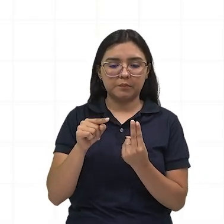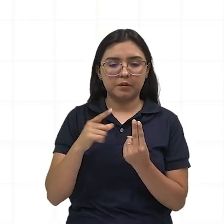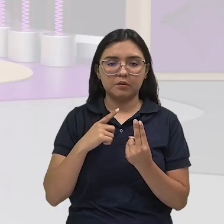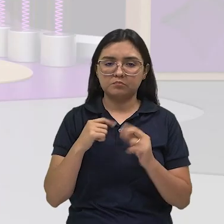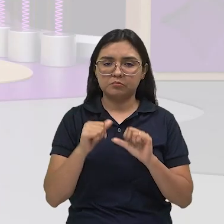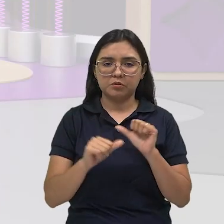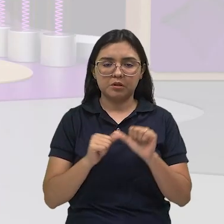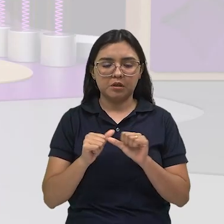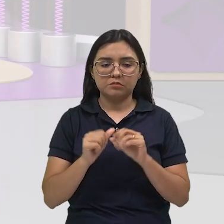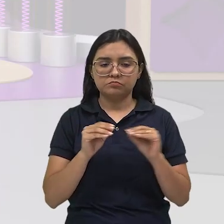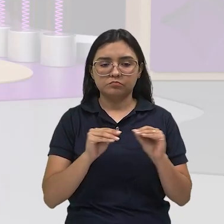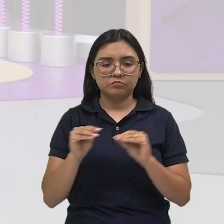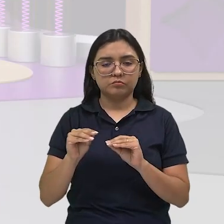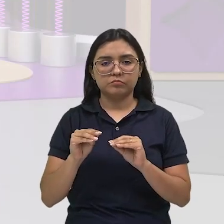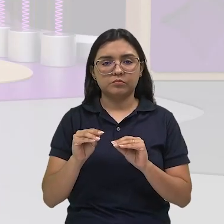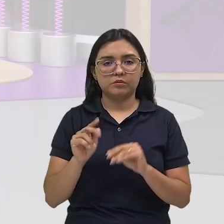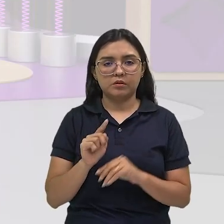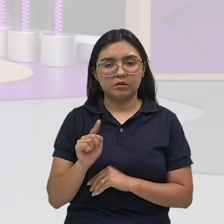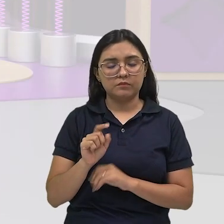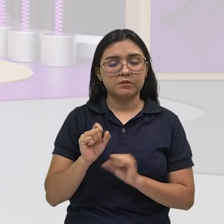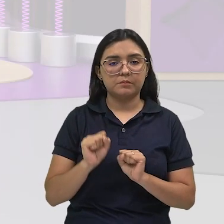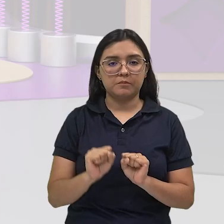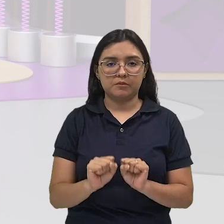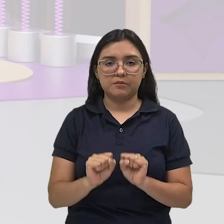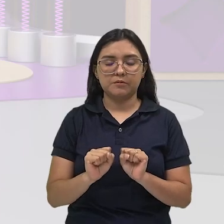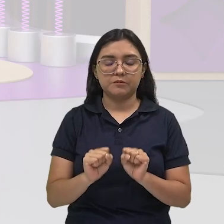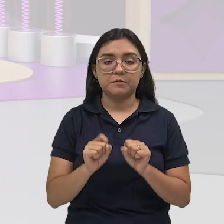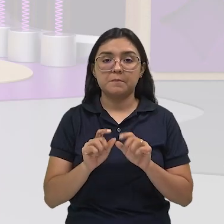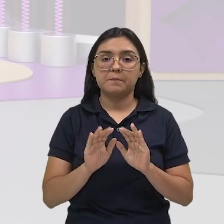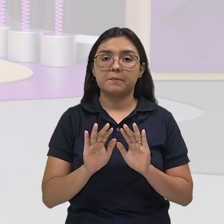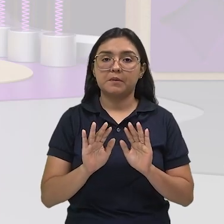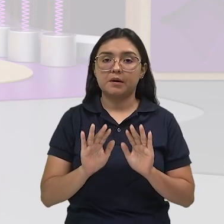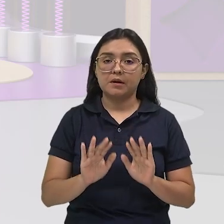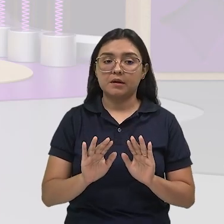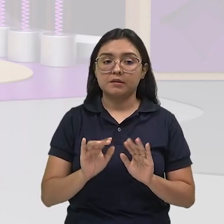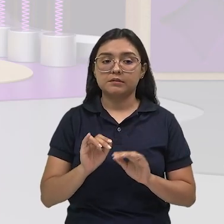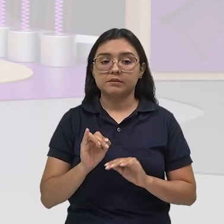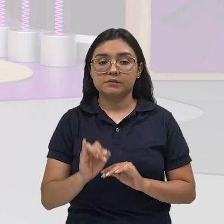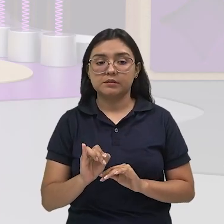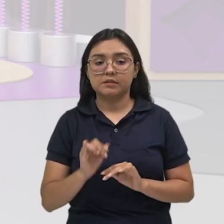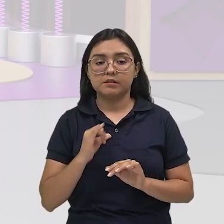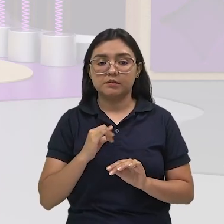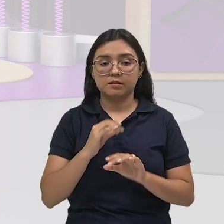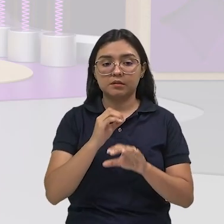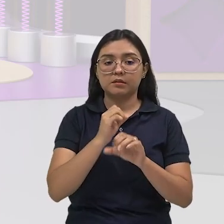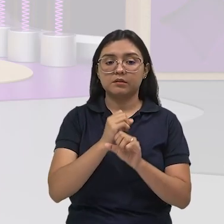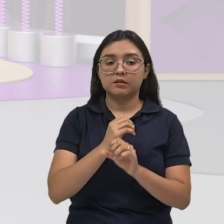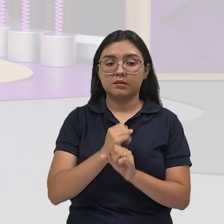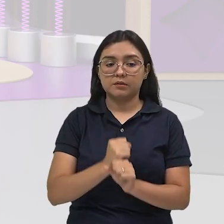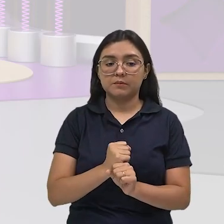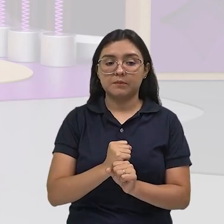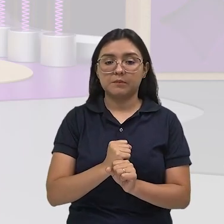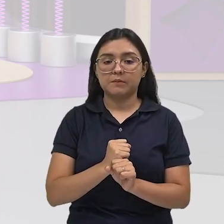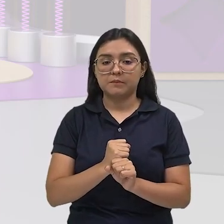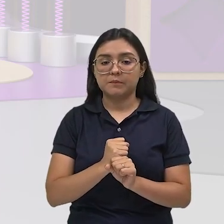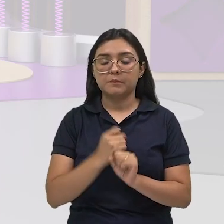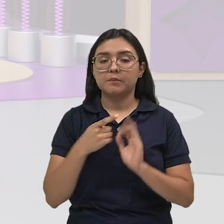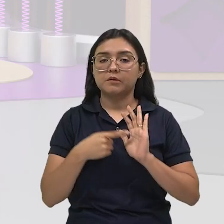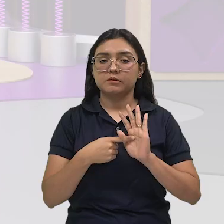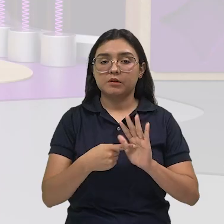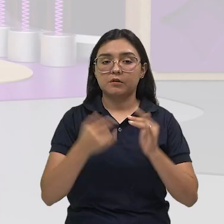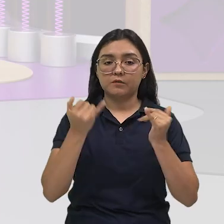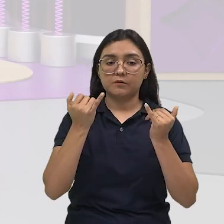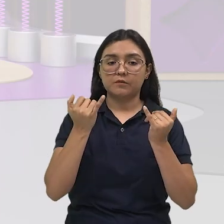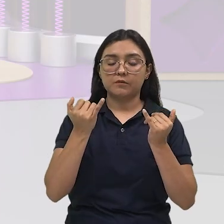π. Você pode fazer isso, certo? Agora, se o problema te der o valor